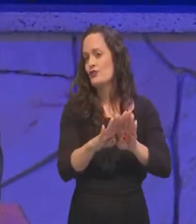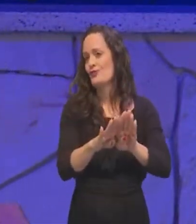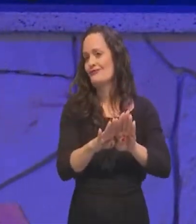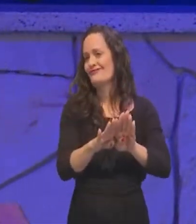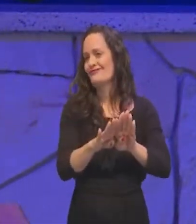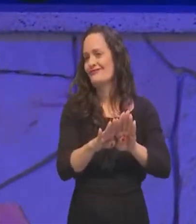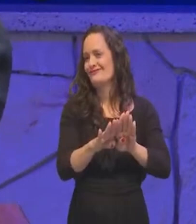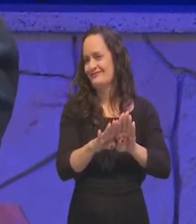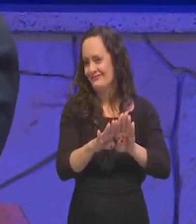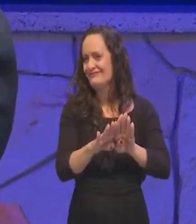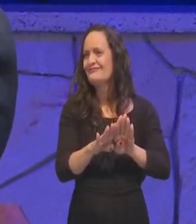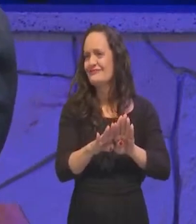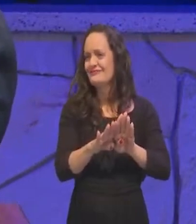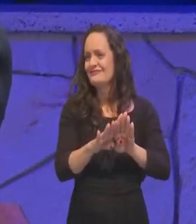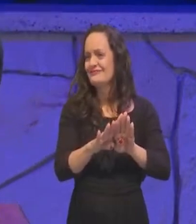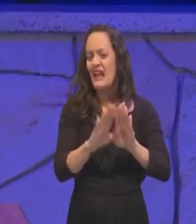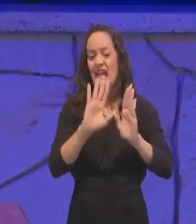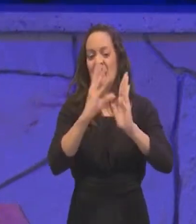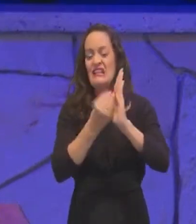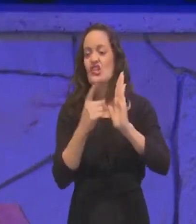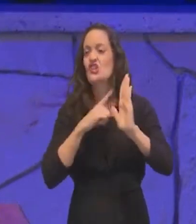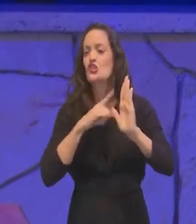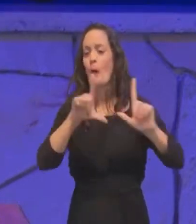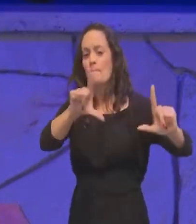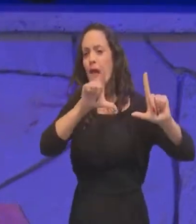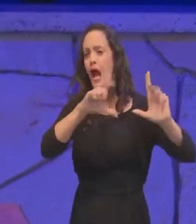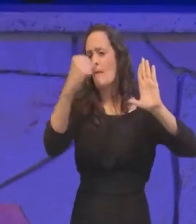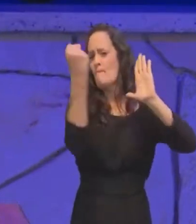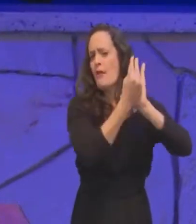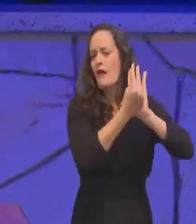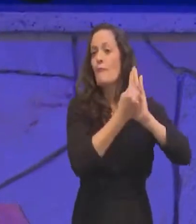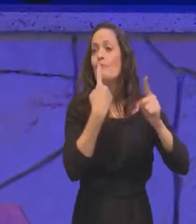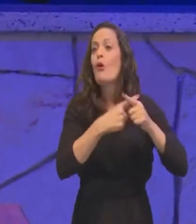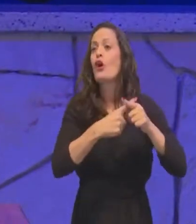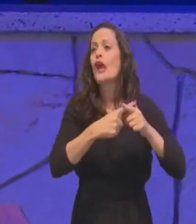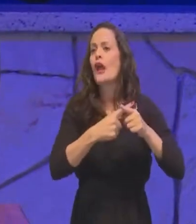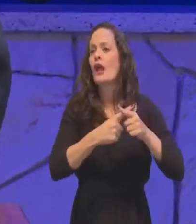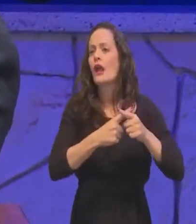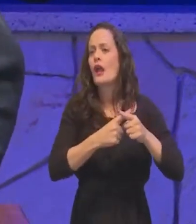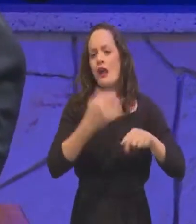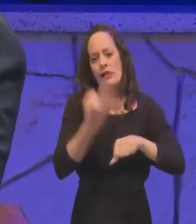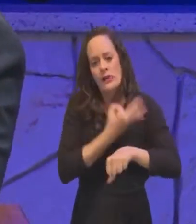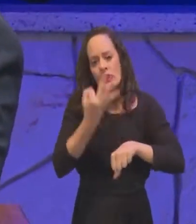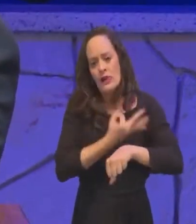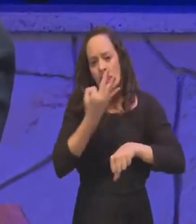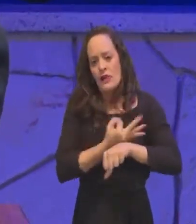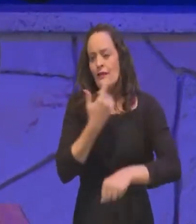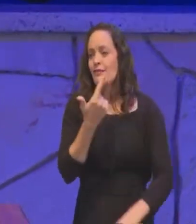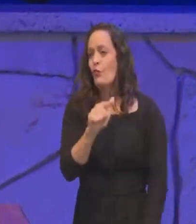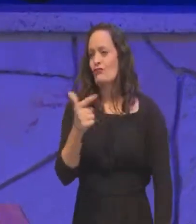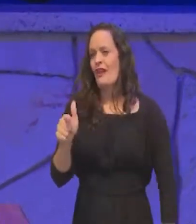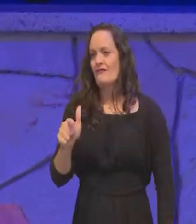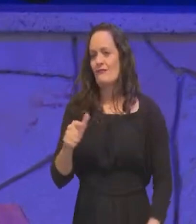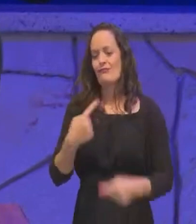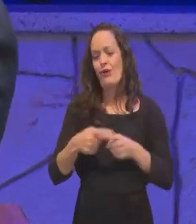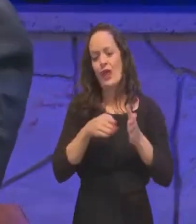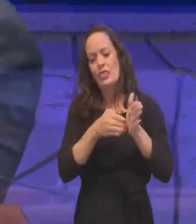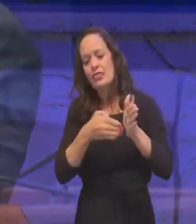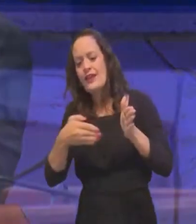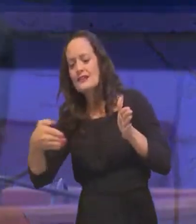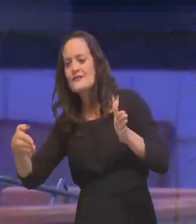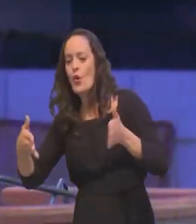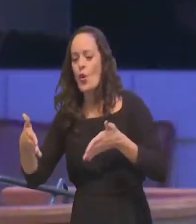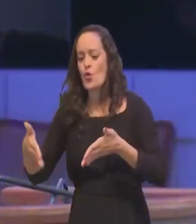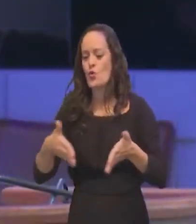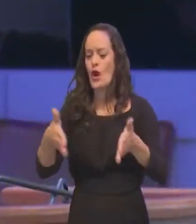tem um nome, que tem uma placa, provavelmente não foi perseverante, provavelmente se desviou dos caminhos do Senhor,